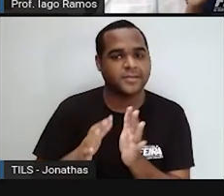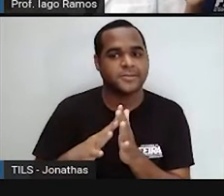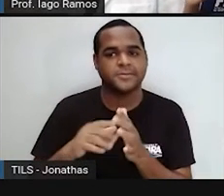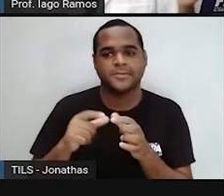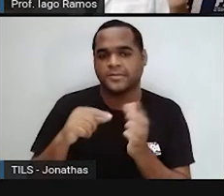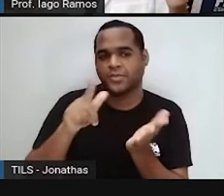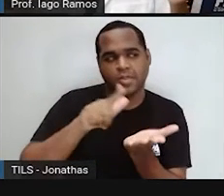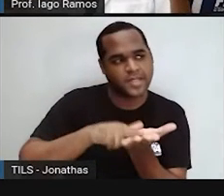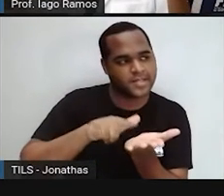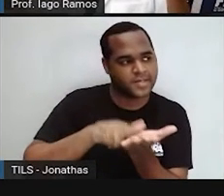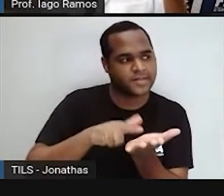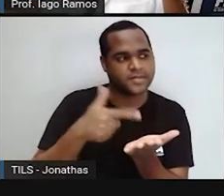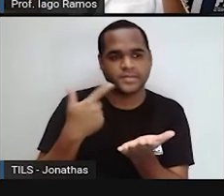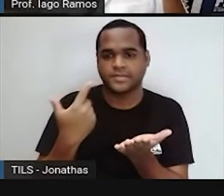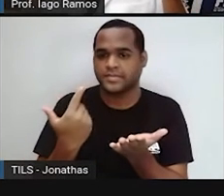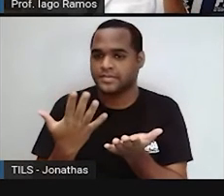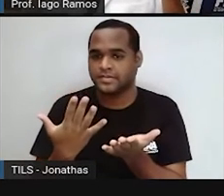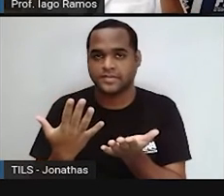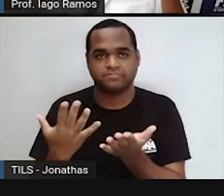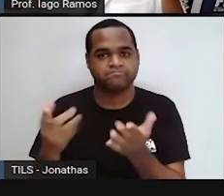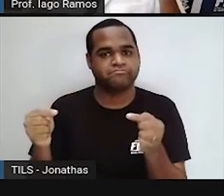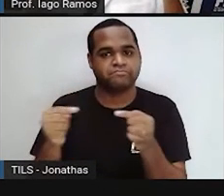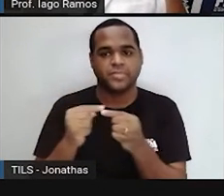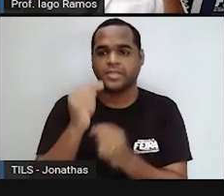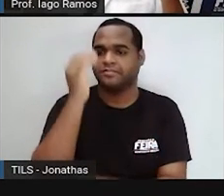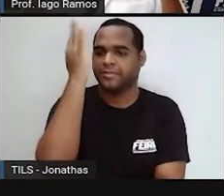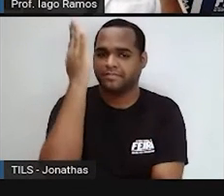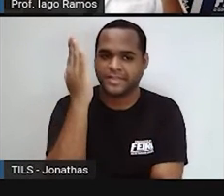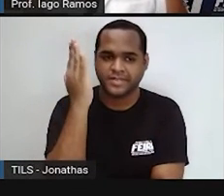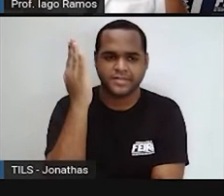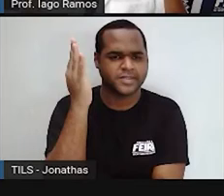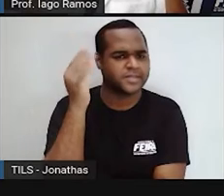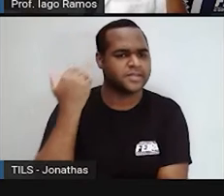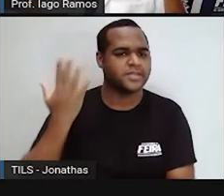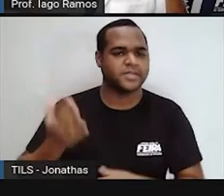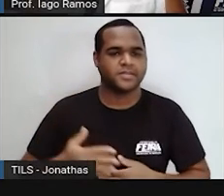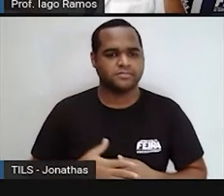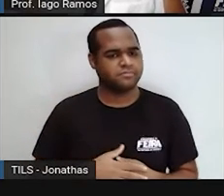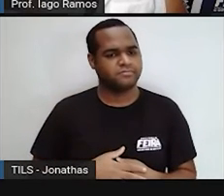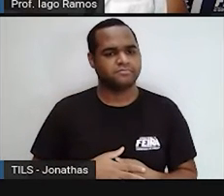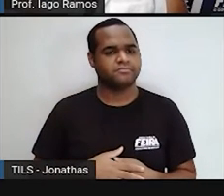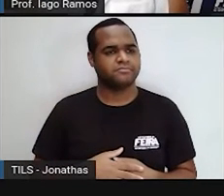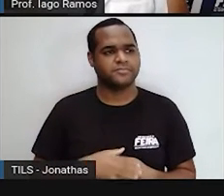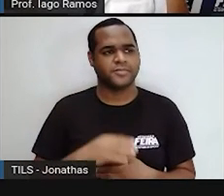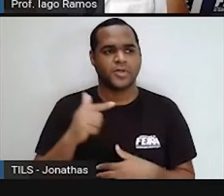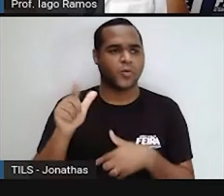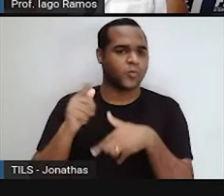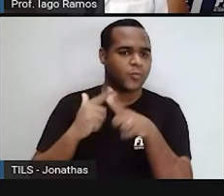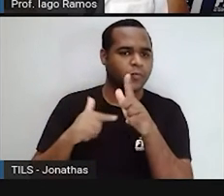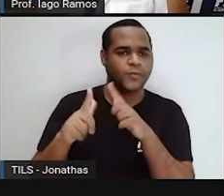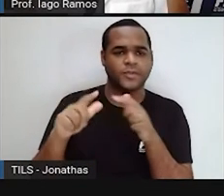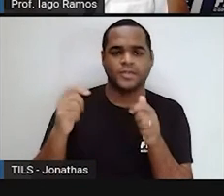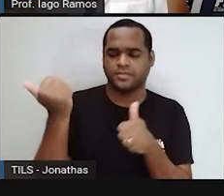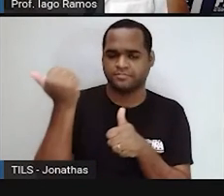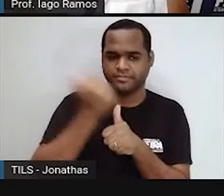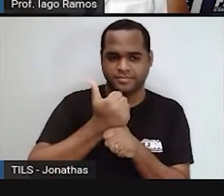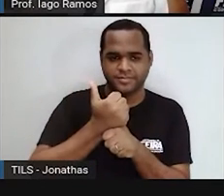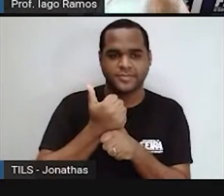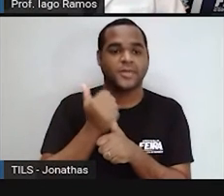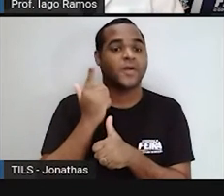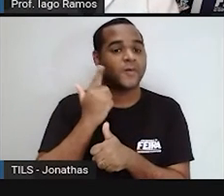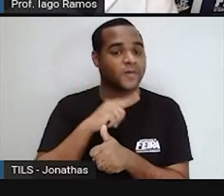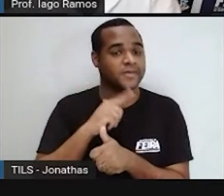cartão um pedaço sozinho de madeira certo algo que você consiga substituir no lugar